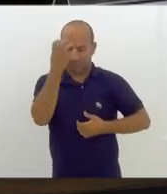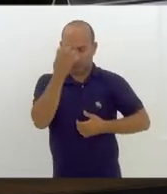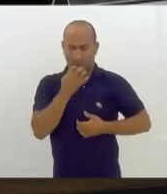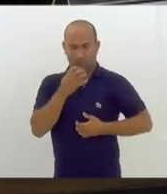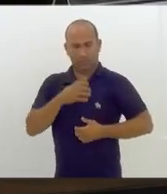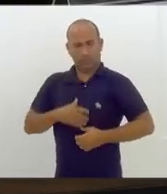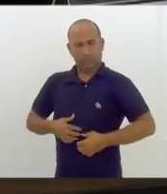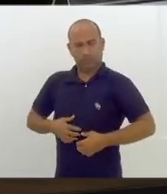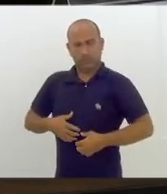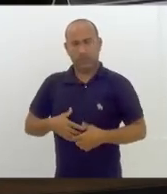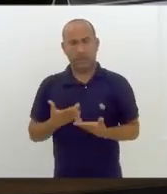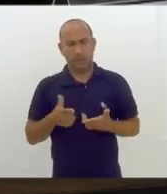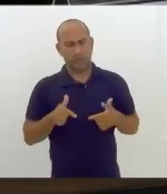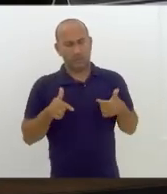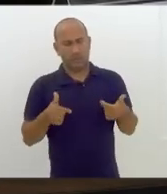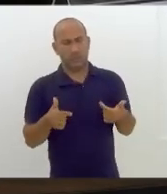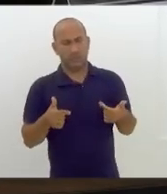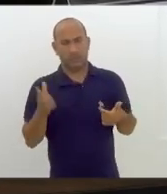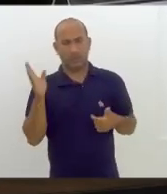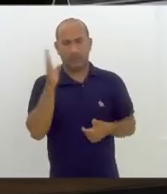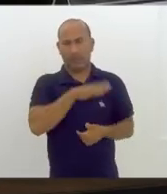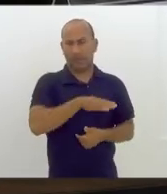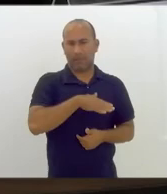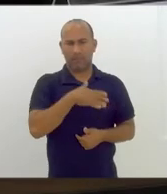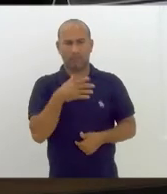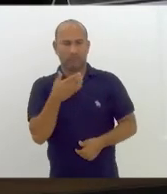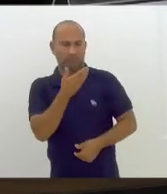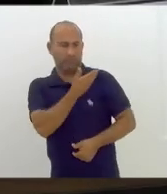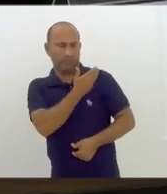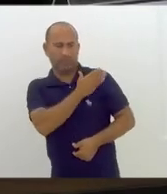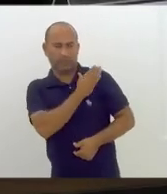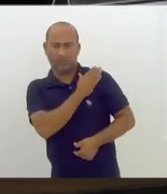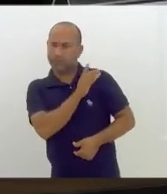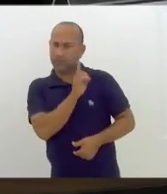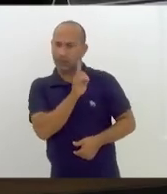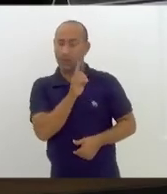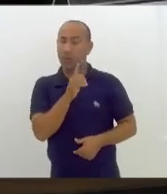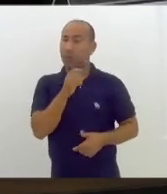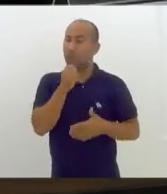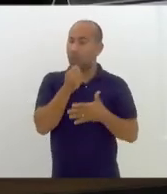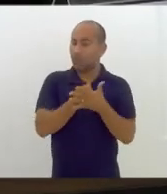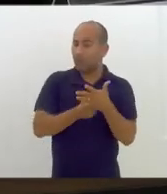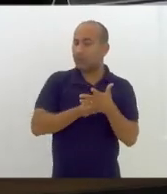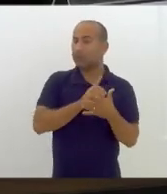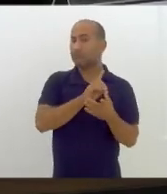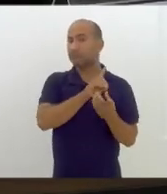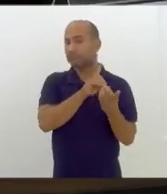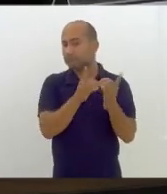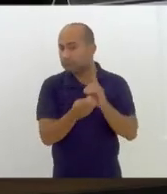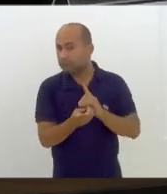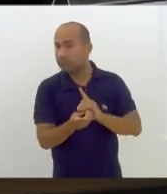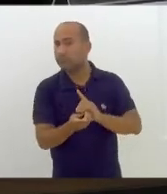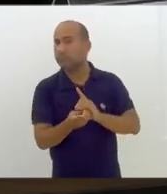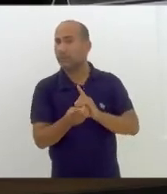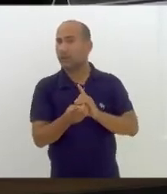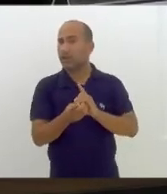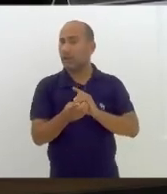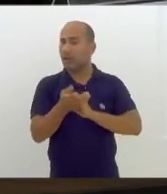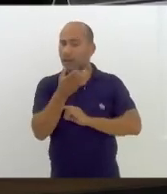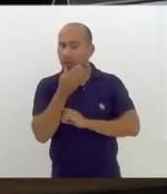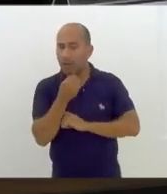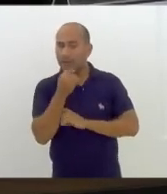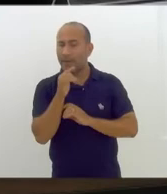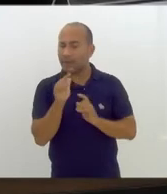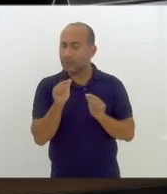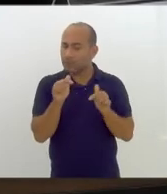um embrotecido. Combater o machismo na sociedade é também proporcionar aos homens